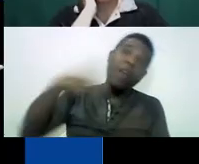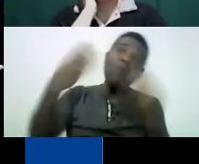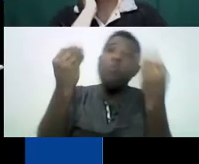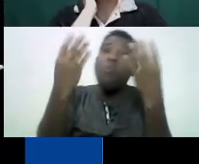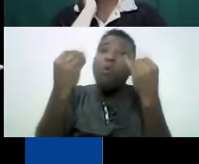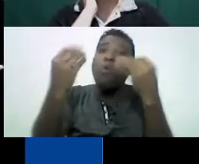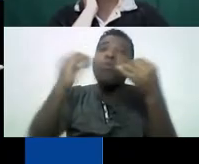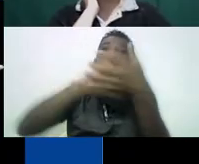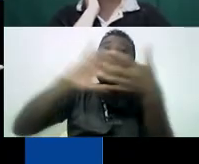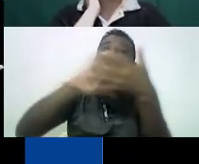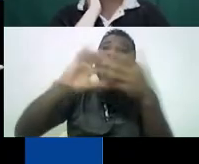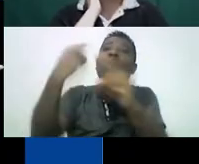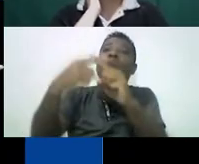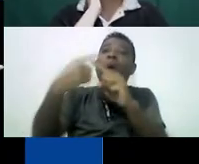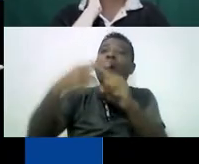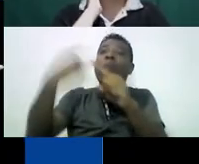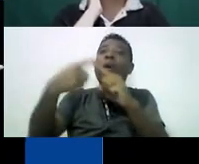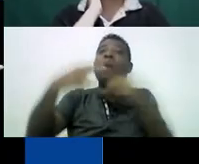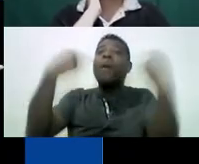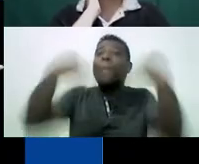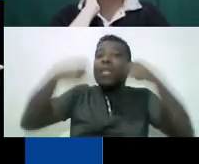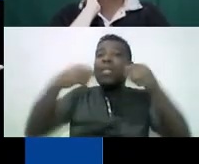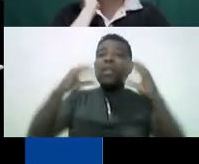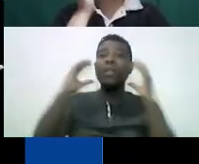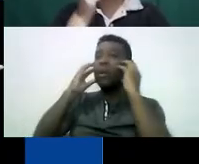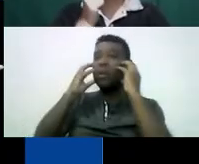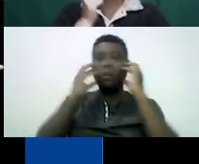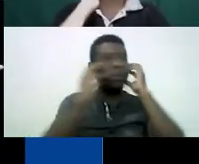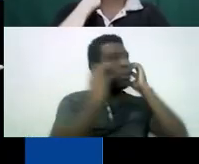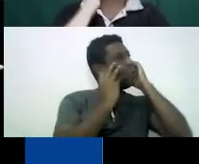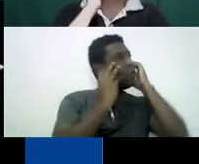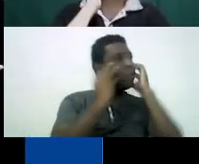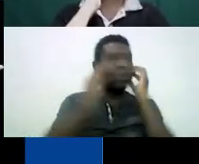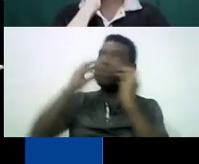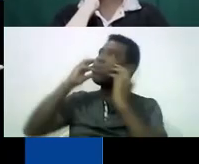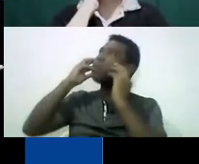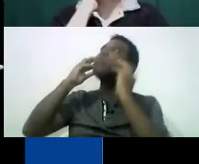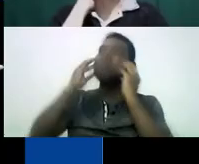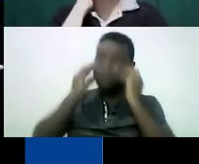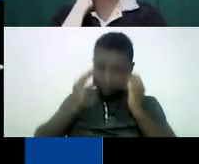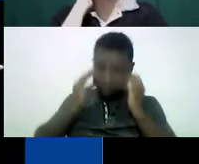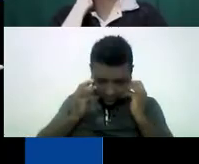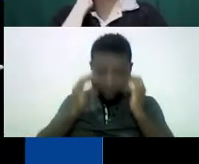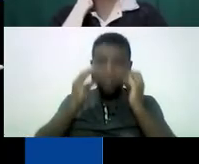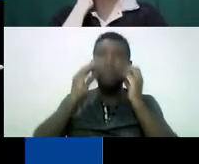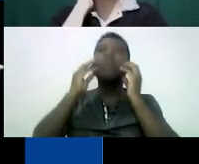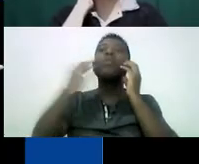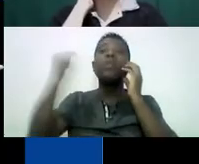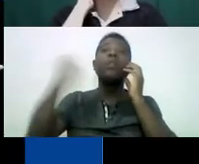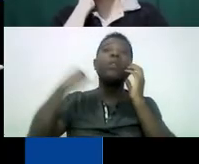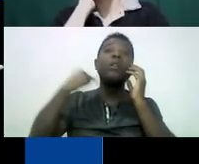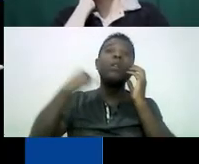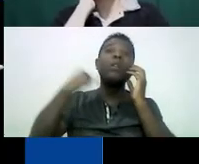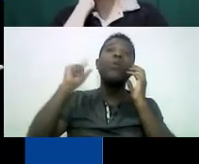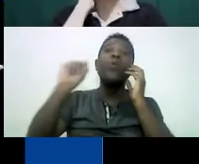ter esses movimentos com muita eficácia, porque você precisa de ter muita mobilidade na coluna para você aumentar a sua capacidade